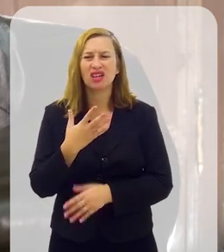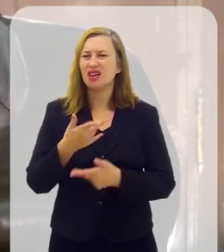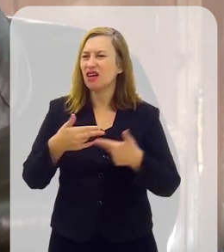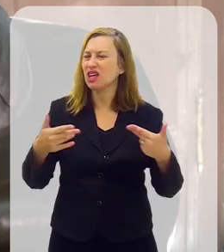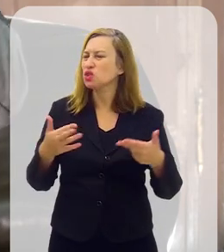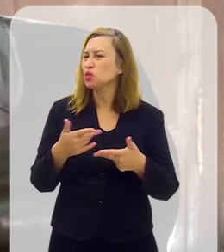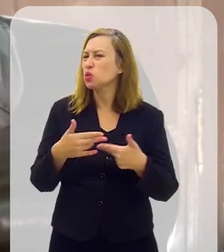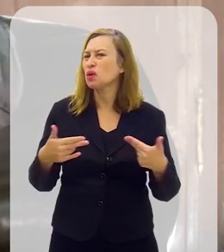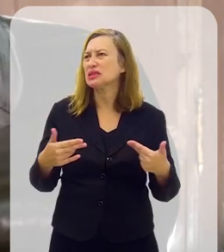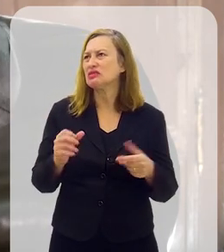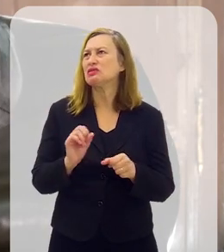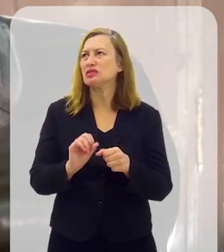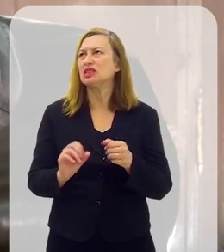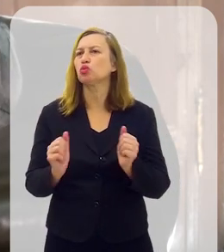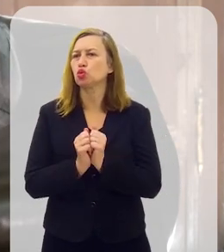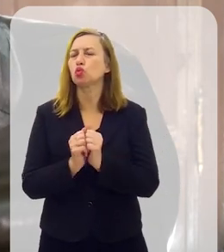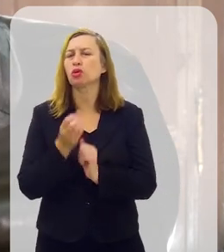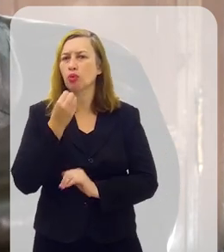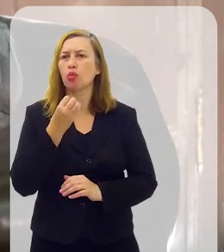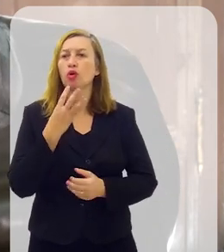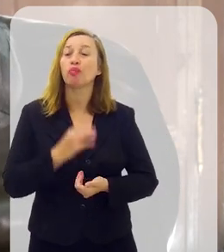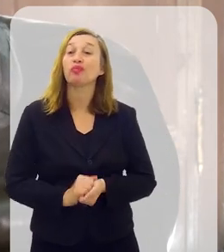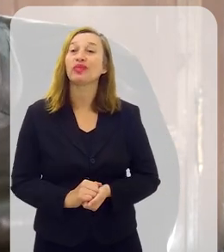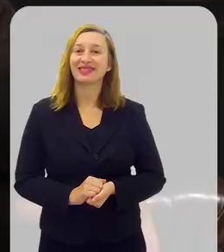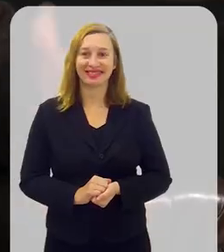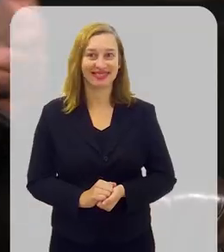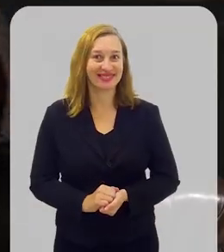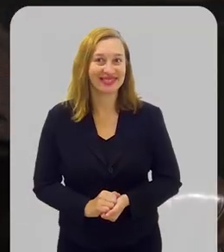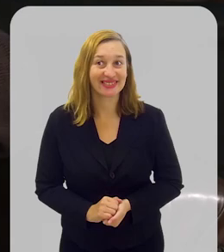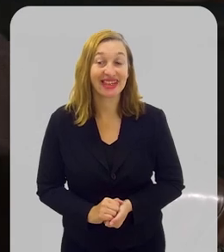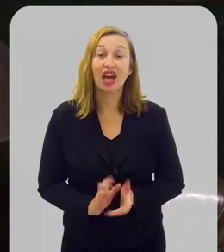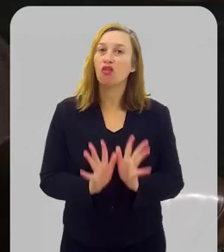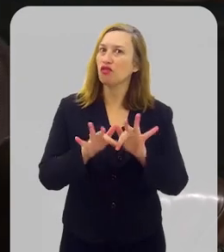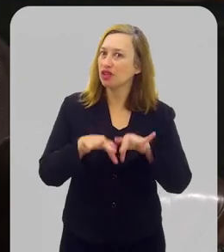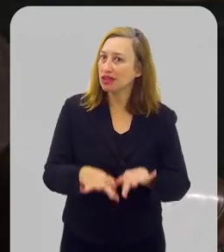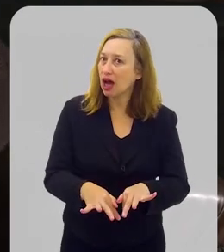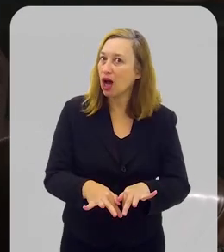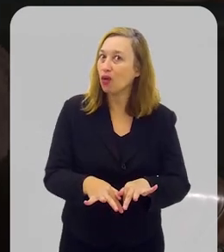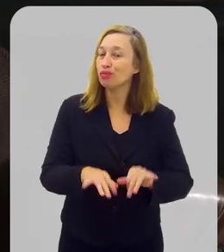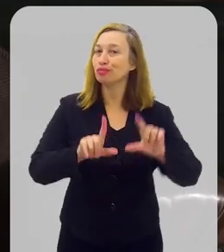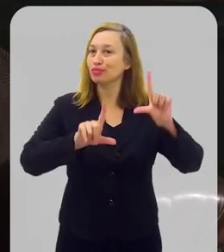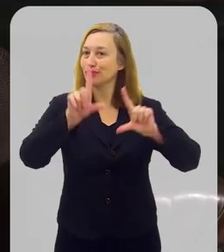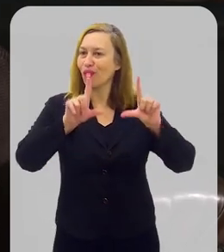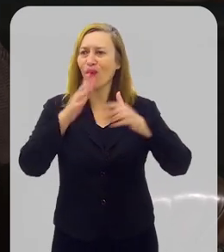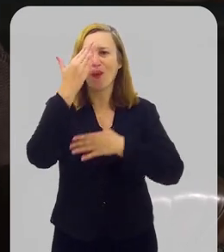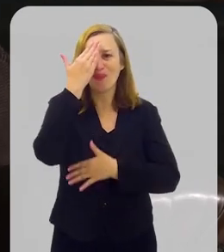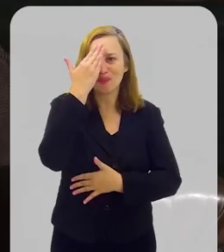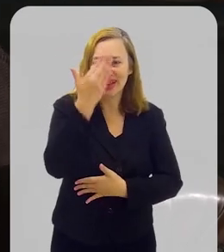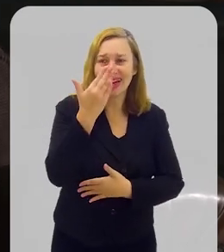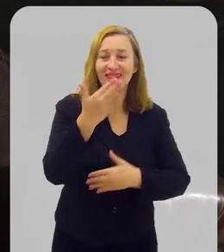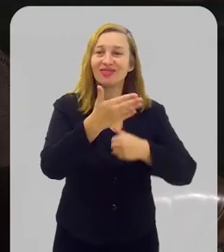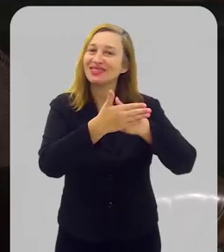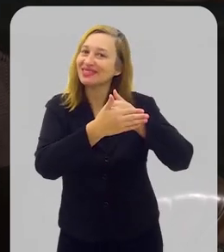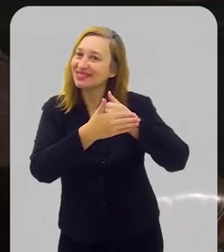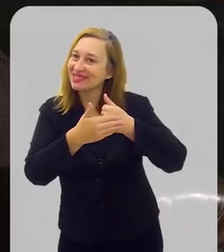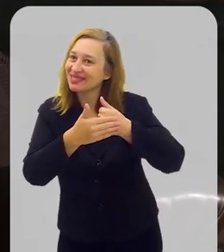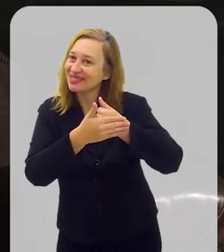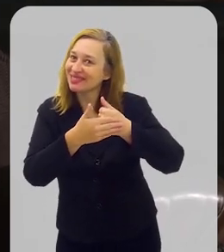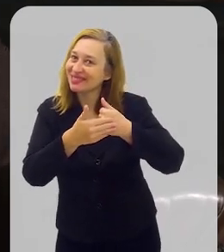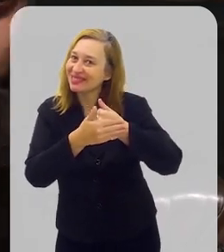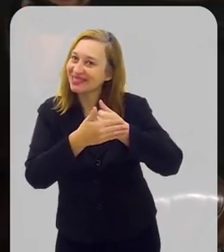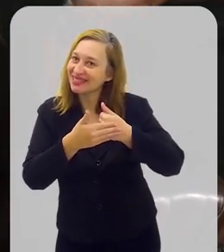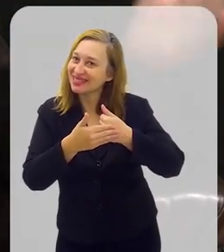fizemos grandes coisas lá cantatas um monte de coisa coisa boa coisa boa gente chegamos ao final do programa Obrigado pelo seu